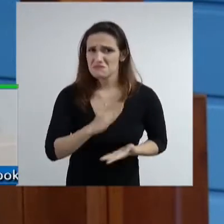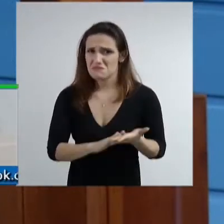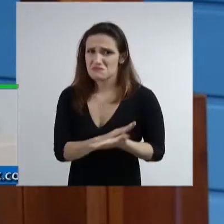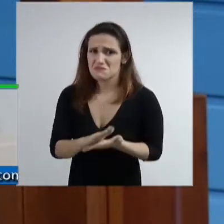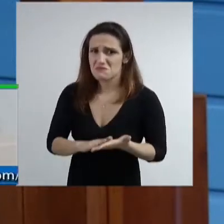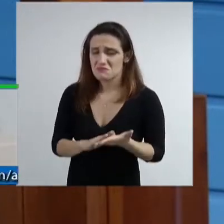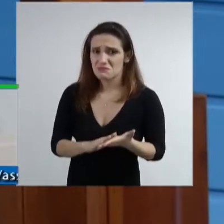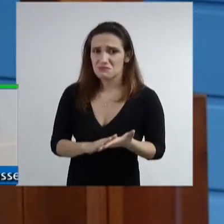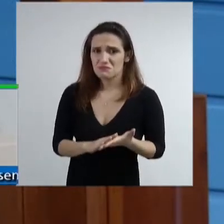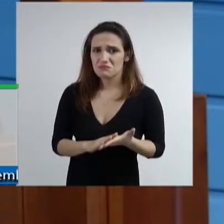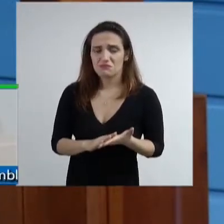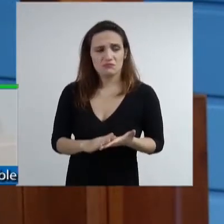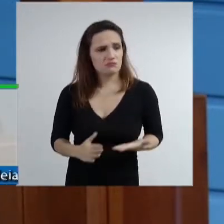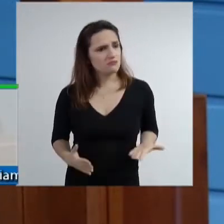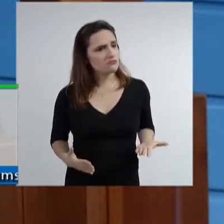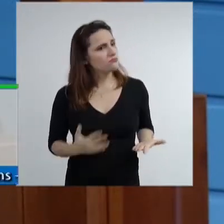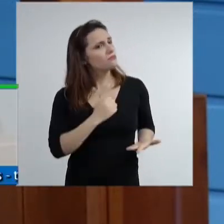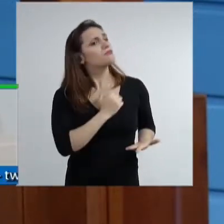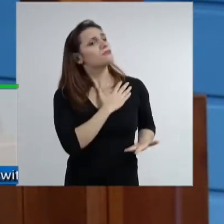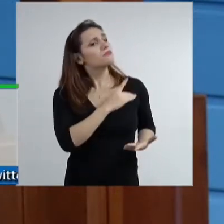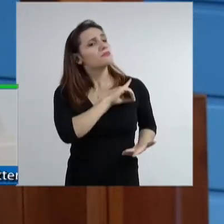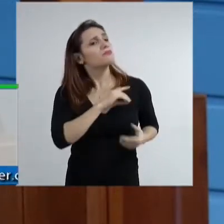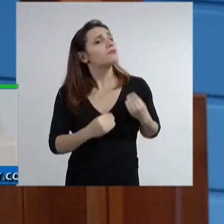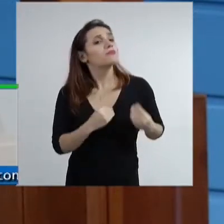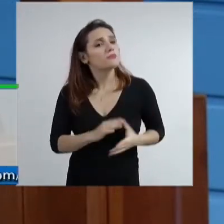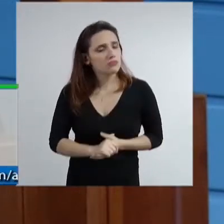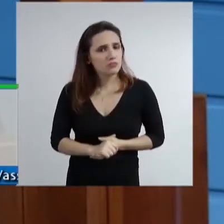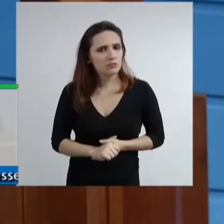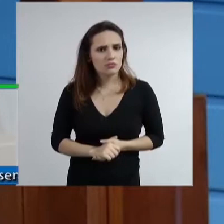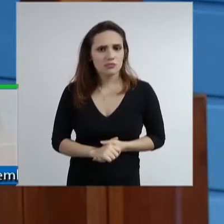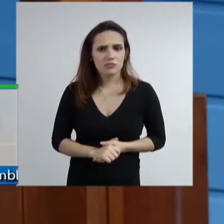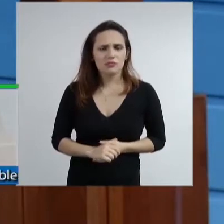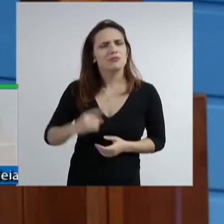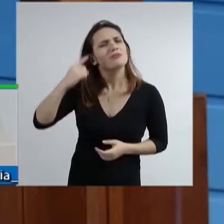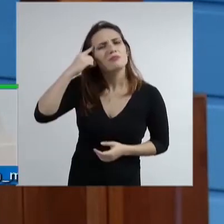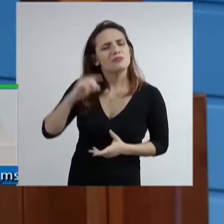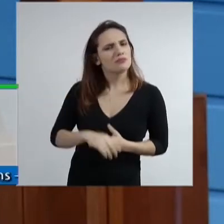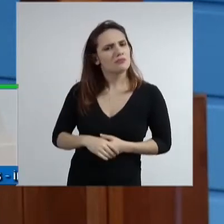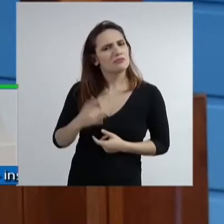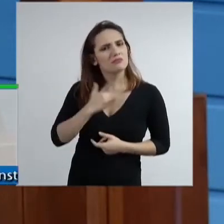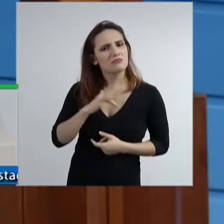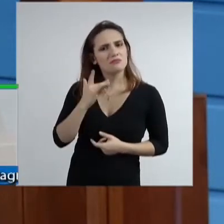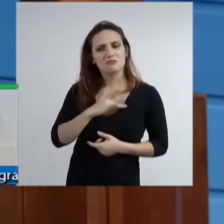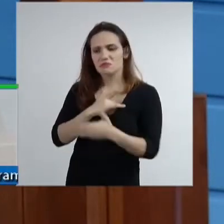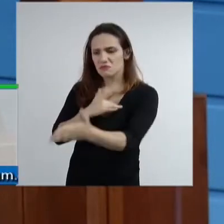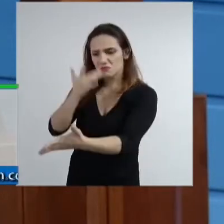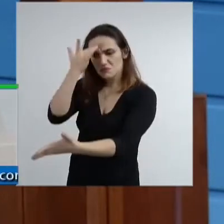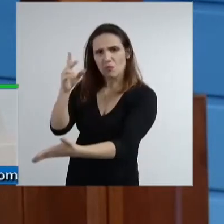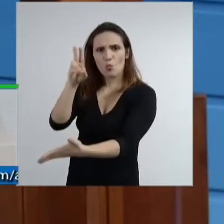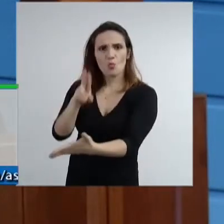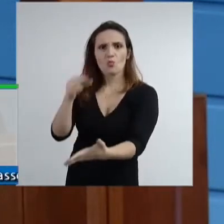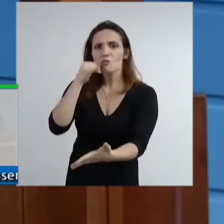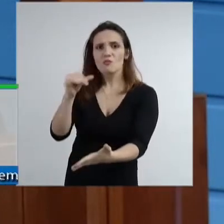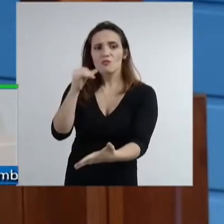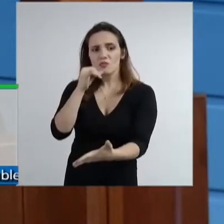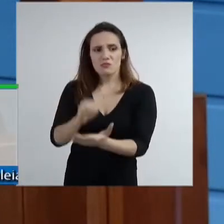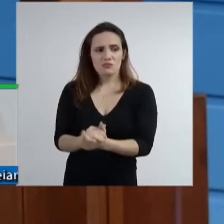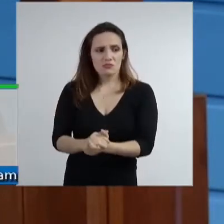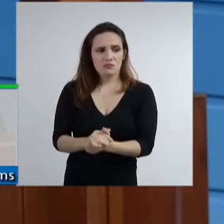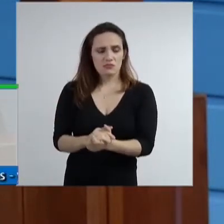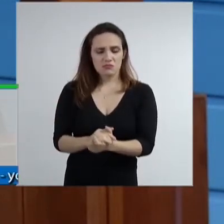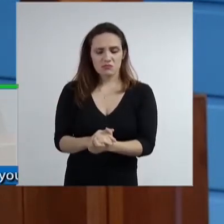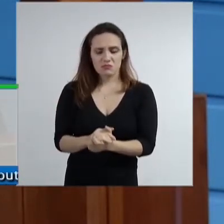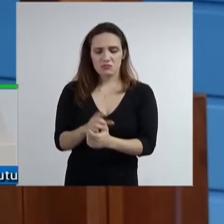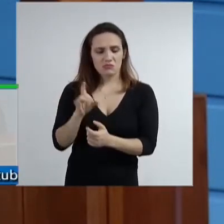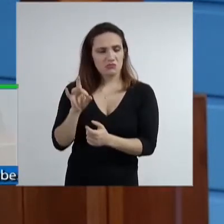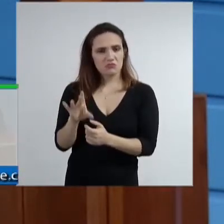tempo, Coronel Davi, imagine para o coitado do usuário que só tem um único recurso